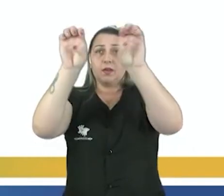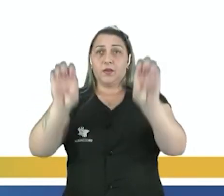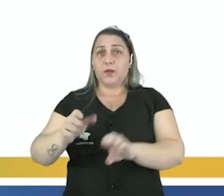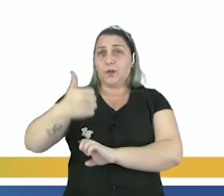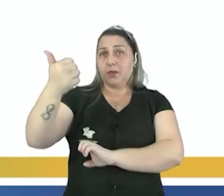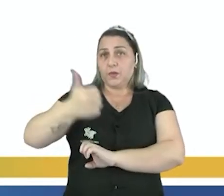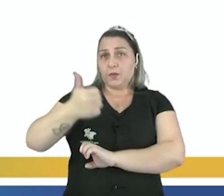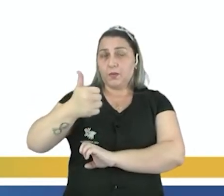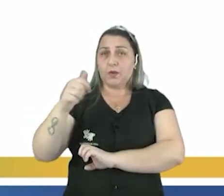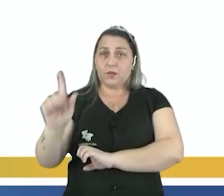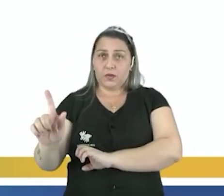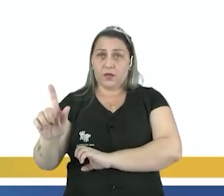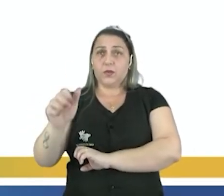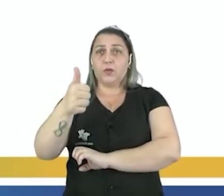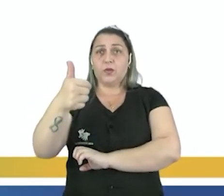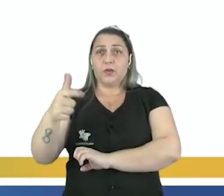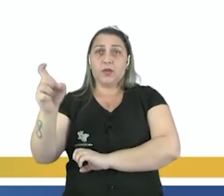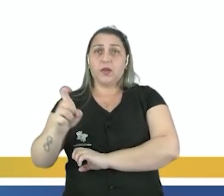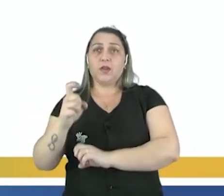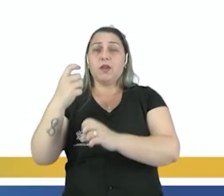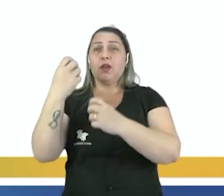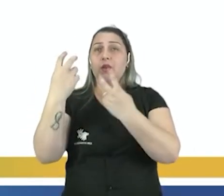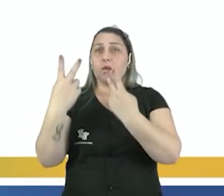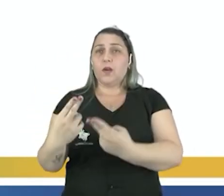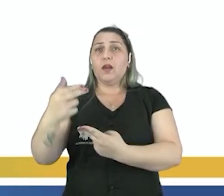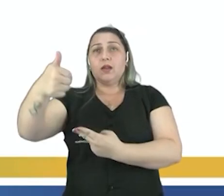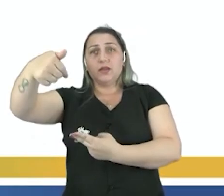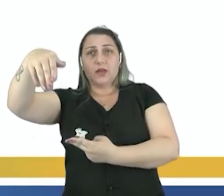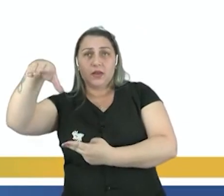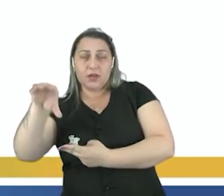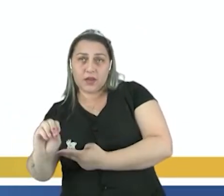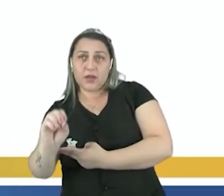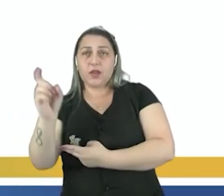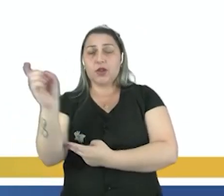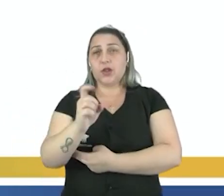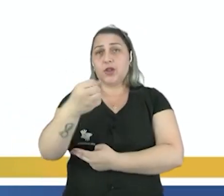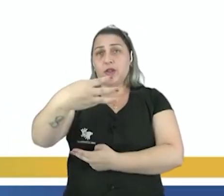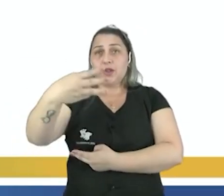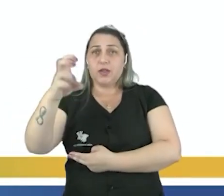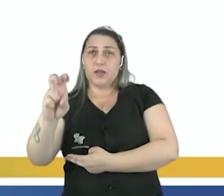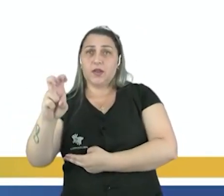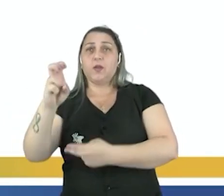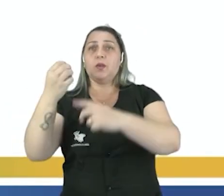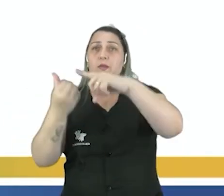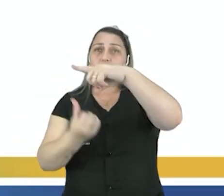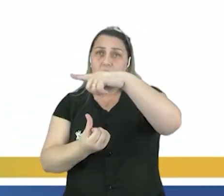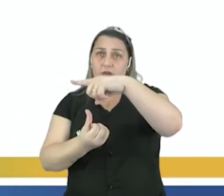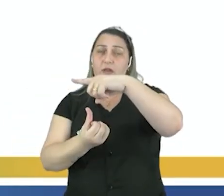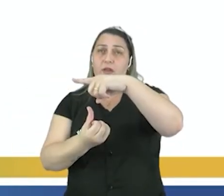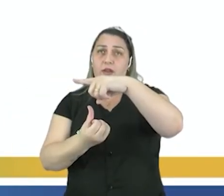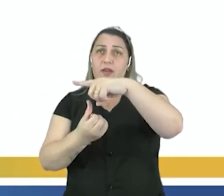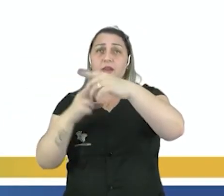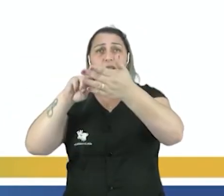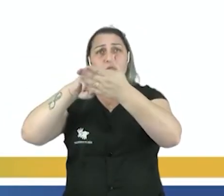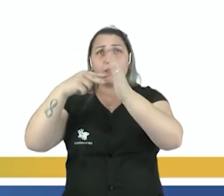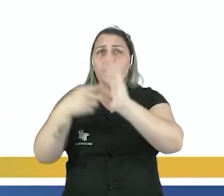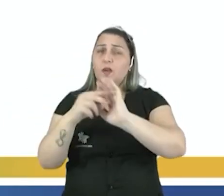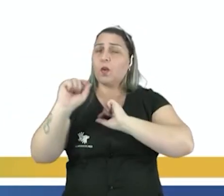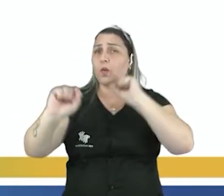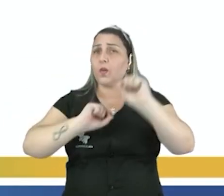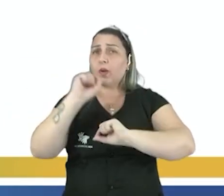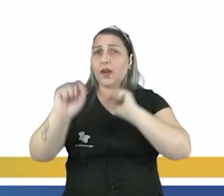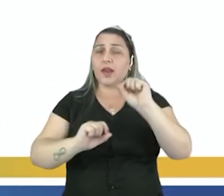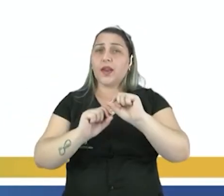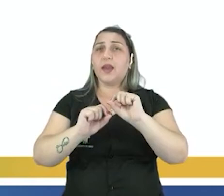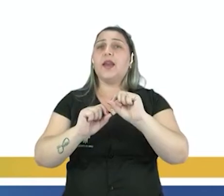grau, 12x igual a 70. E aí, resolvendo essa equação, x vai dar 35 sobre 6. Isso quer dizer que